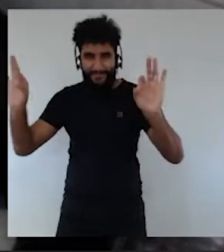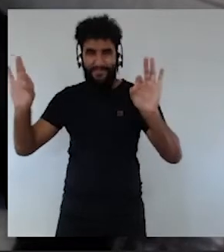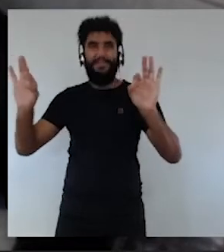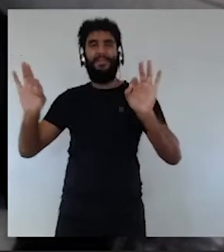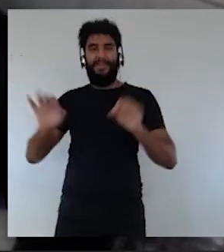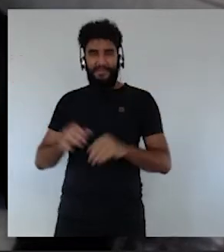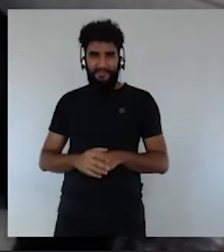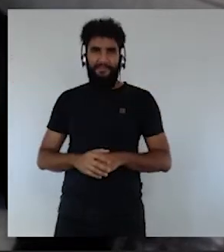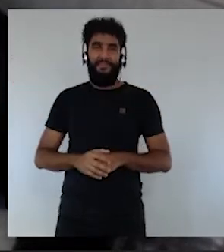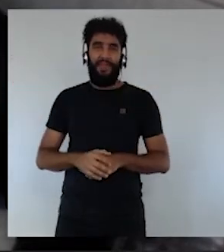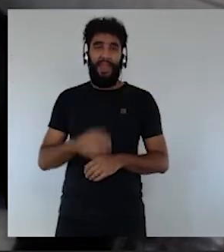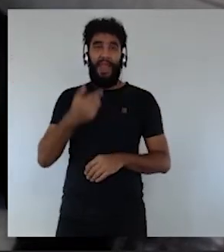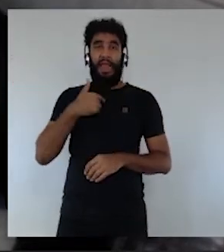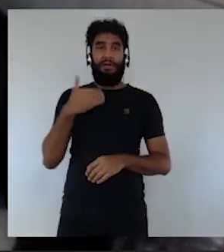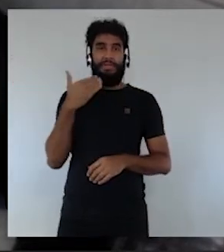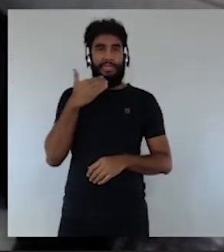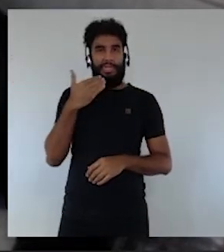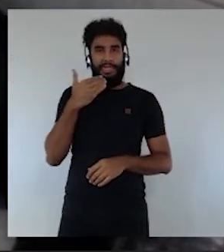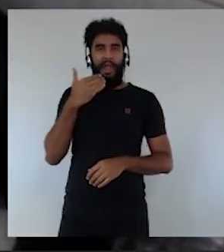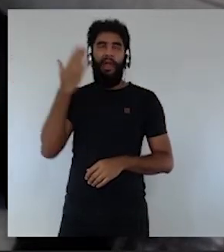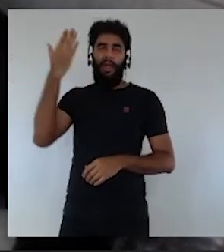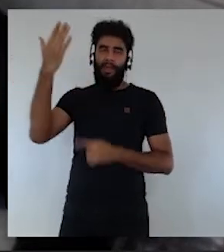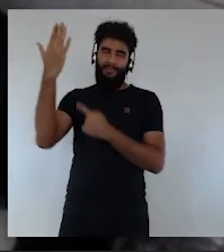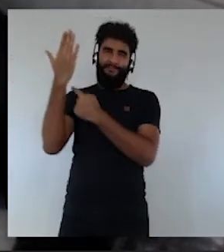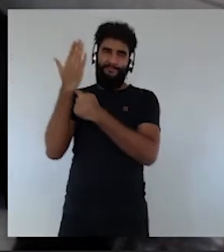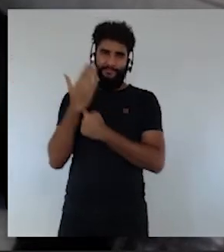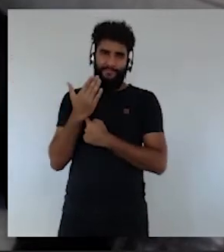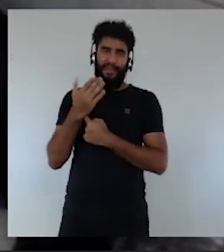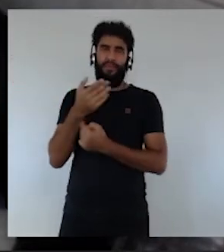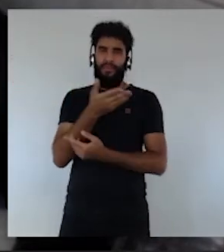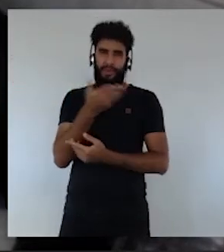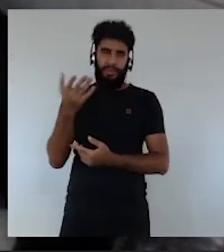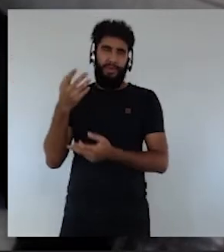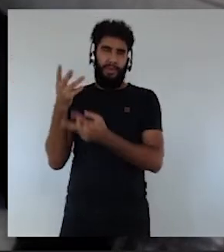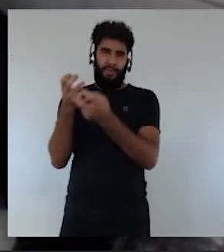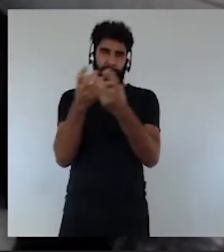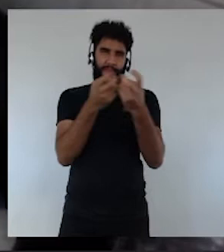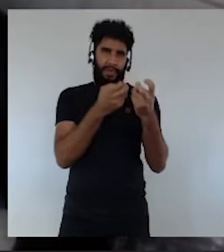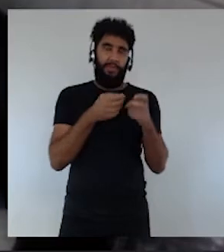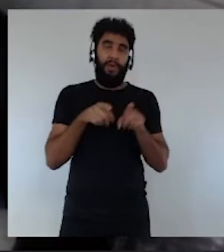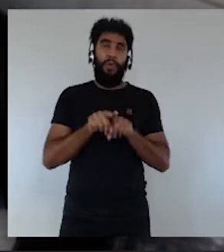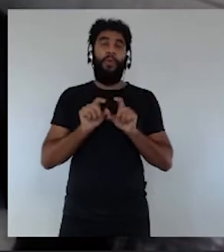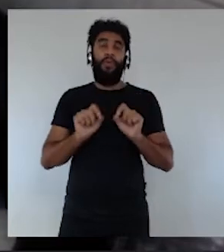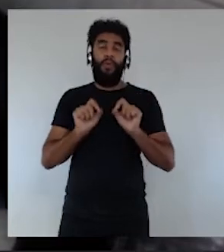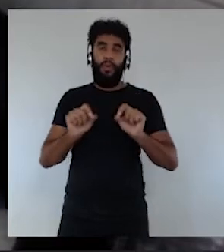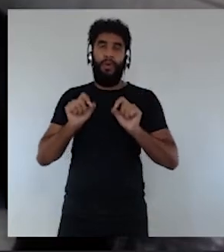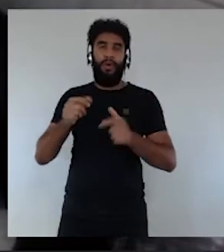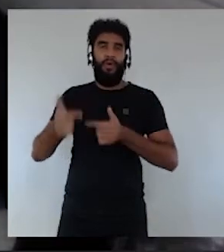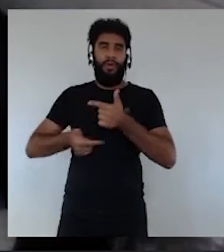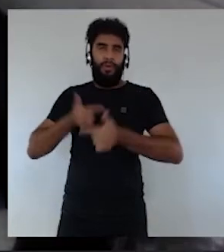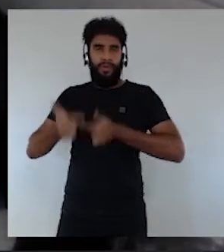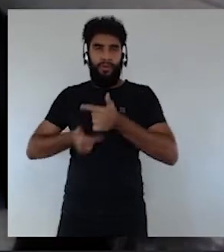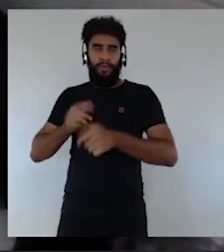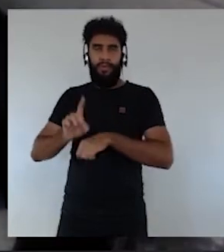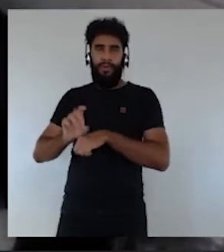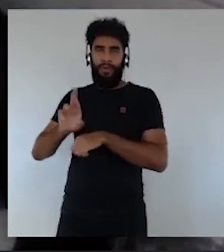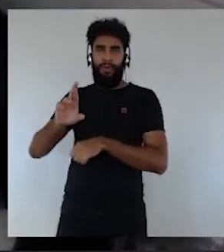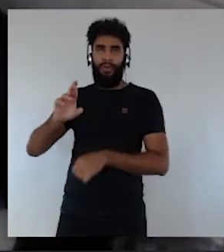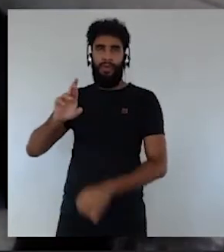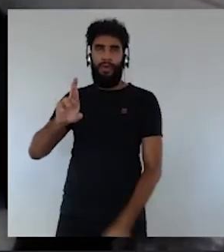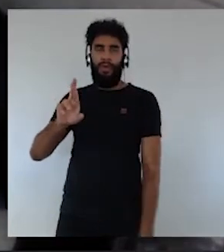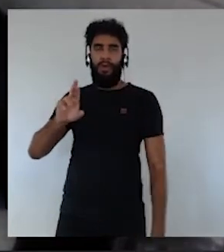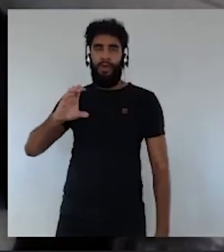suprida sem deixar de identificar aqui, registrar a condução dos trabalhos pela doutora Vera Alice, nossa